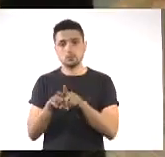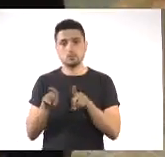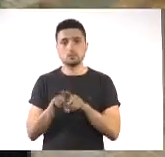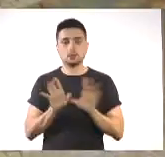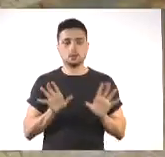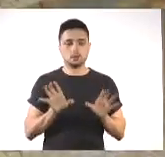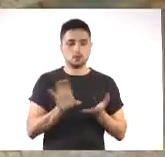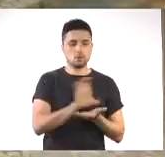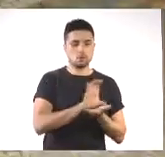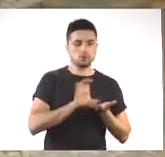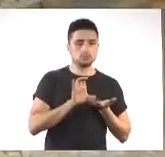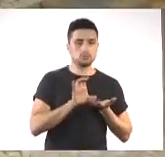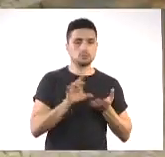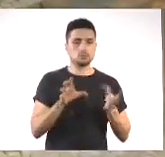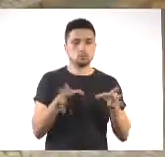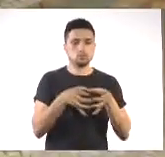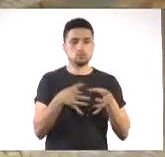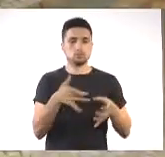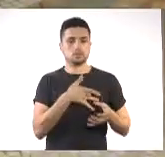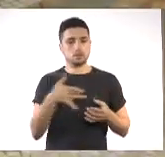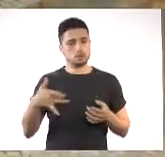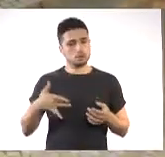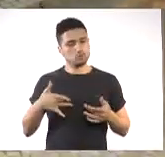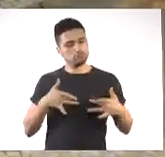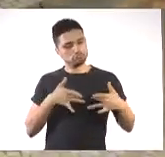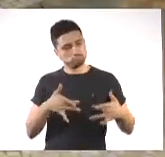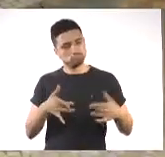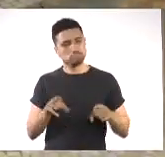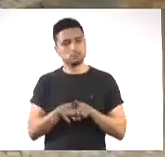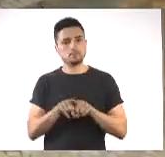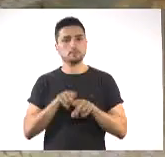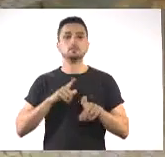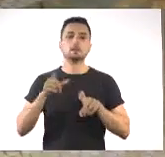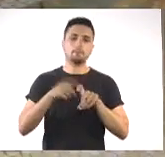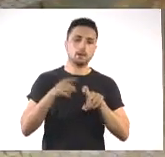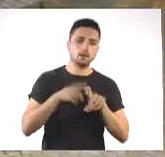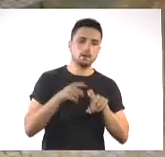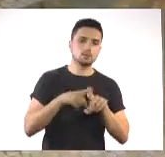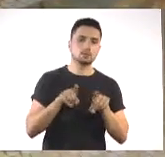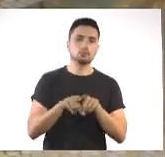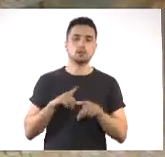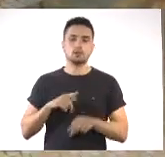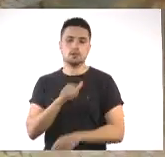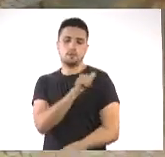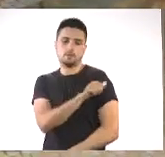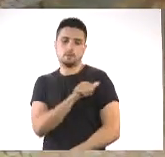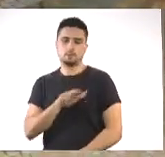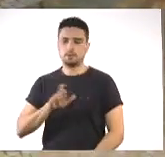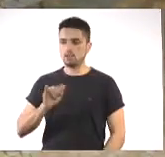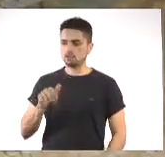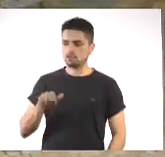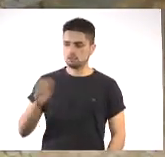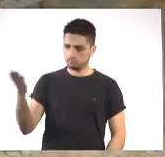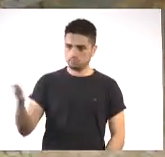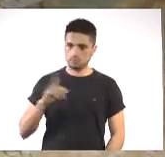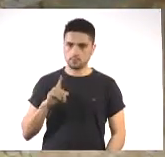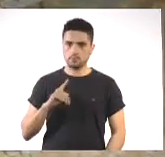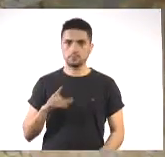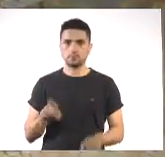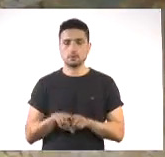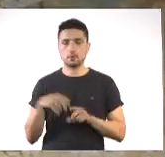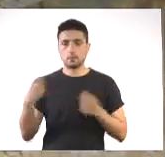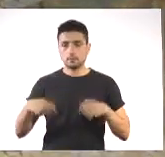disposição, nós temos médicos e profissionais da saúde, como a deputada enfermeira Rejane aqui, para que a gente faça